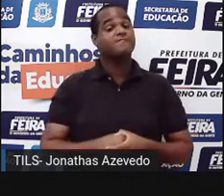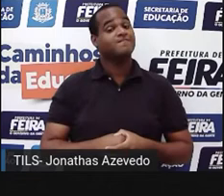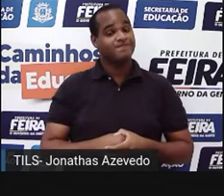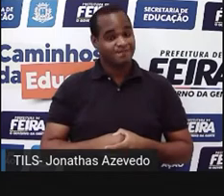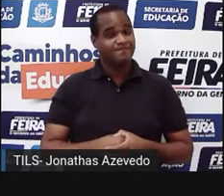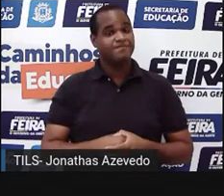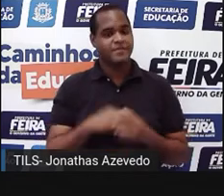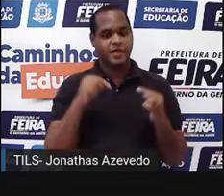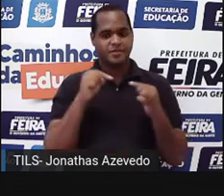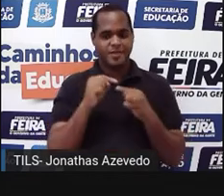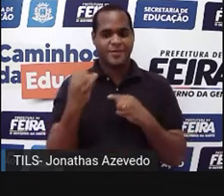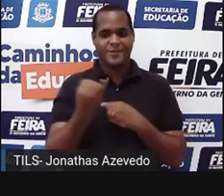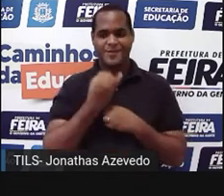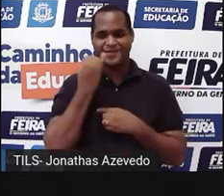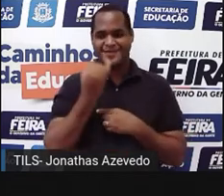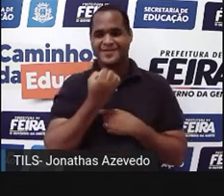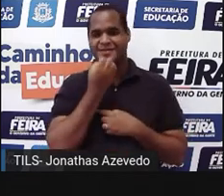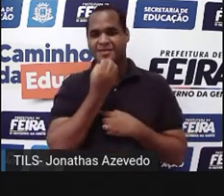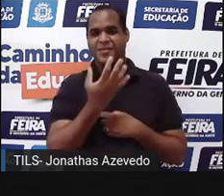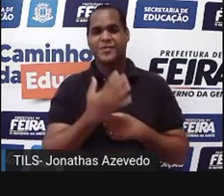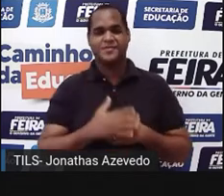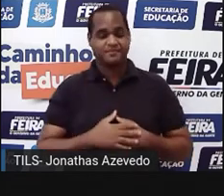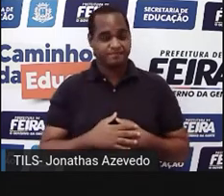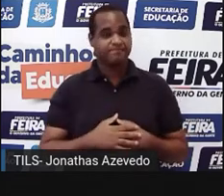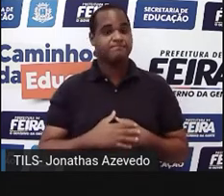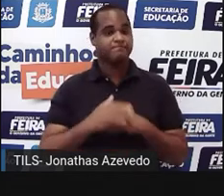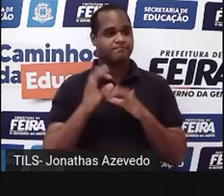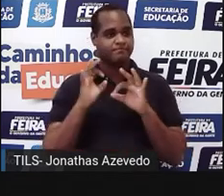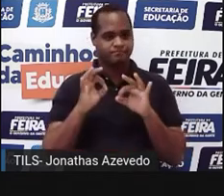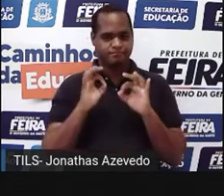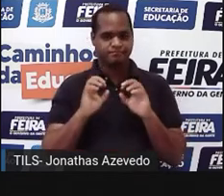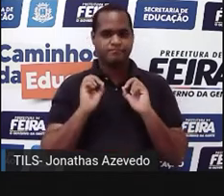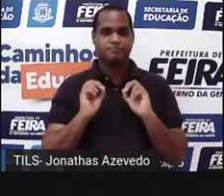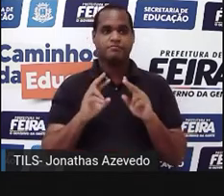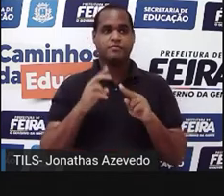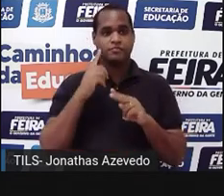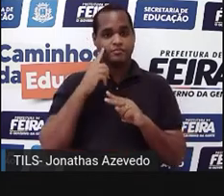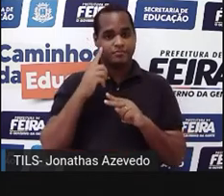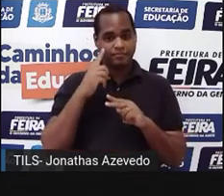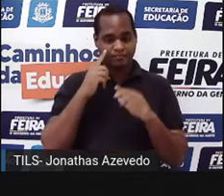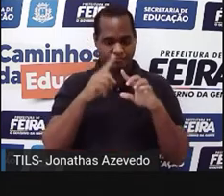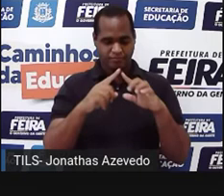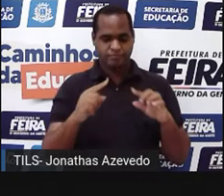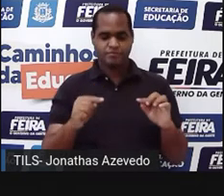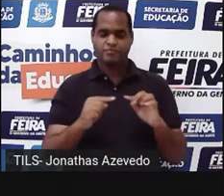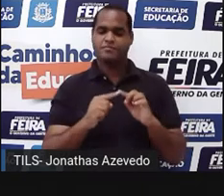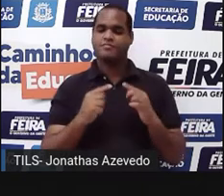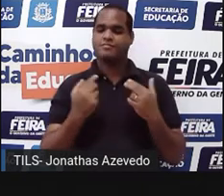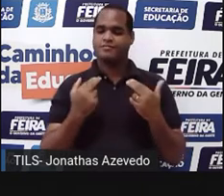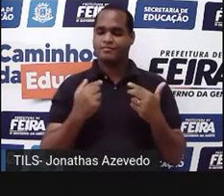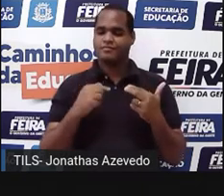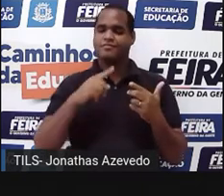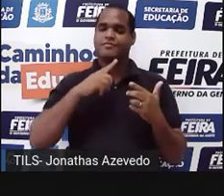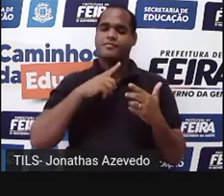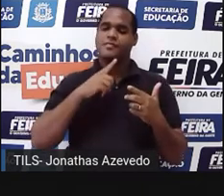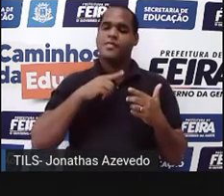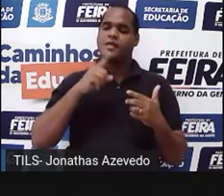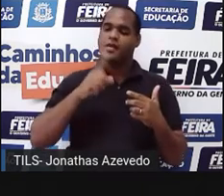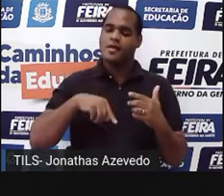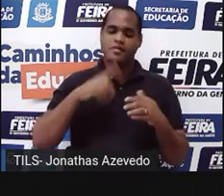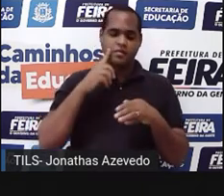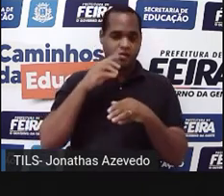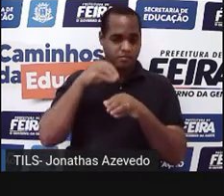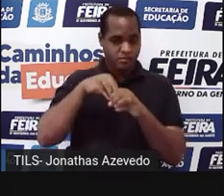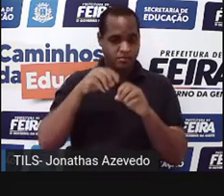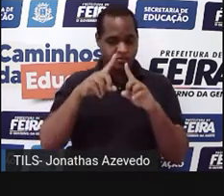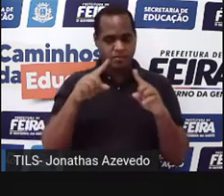Isso é importante, né? Os triângulos estão tendo ali medidas de ângulos